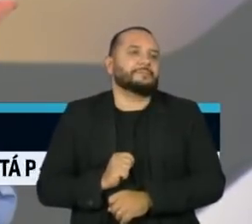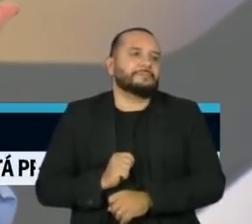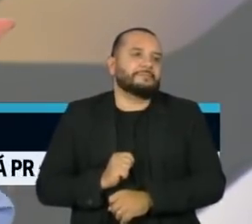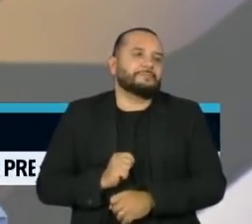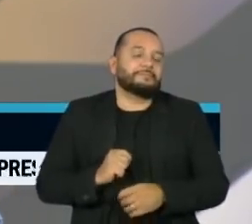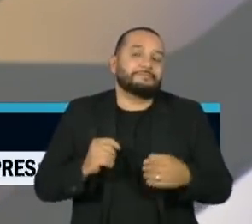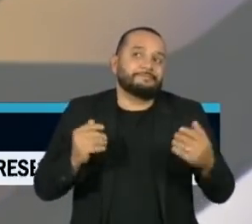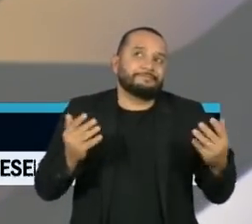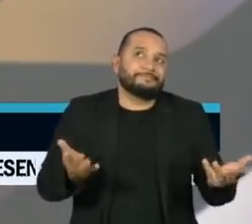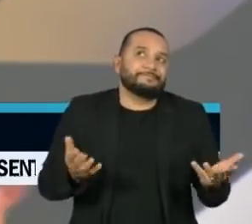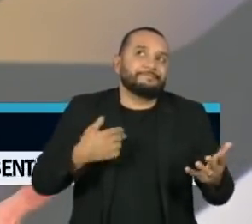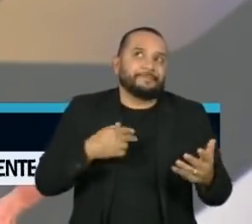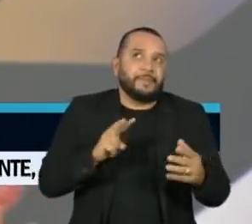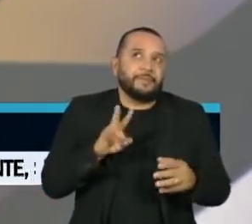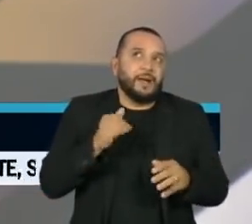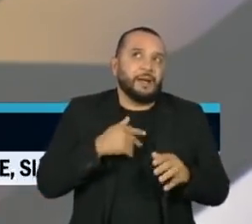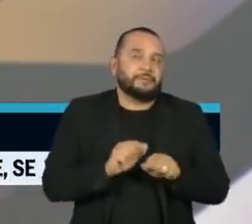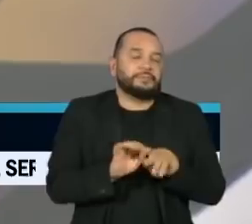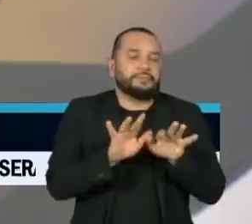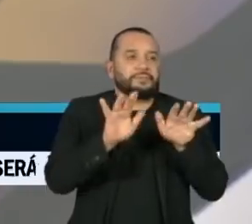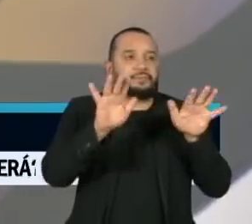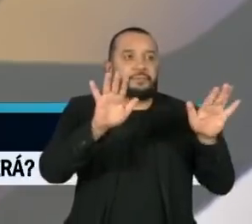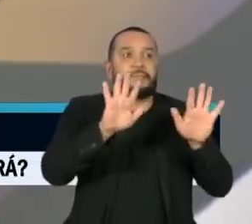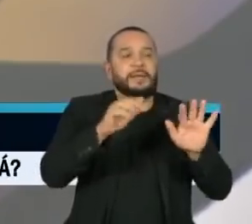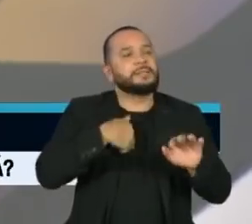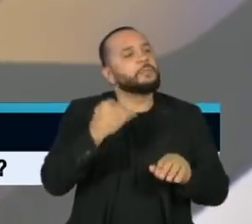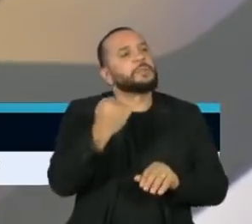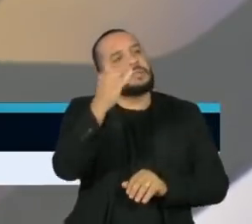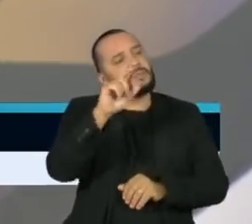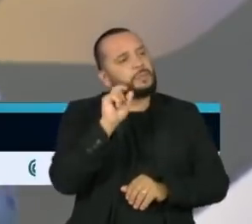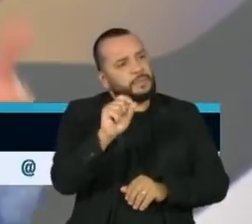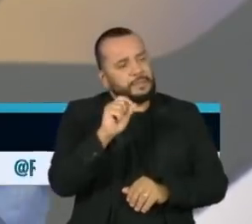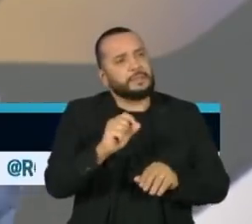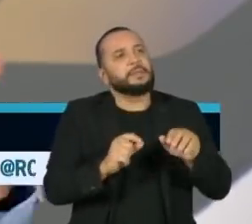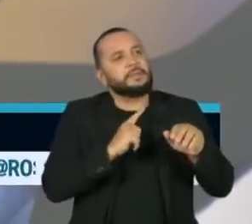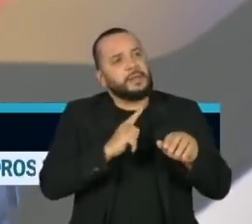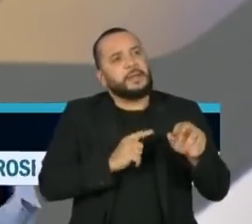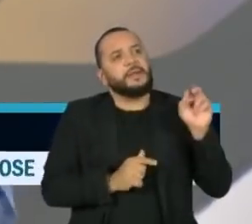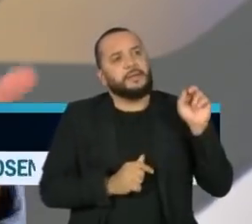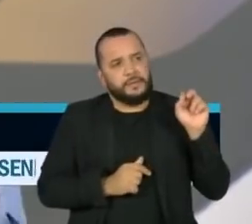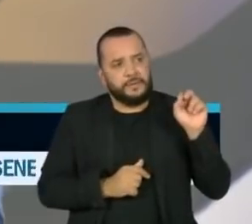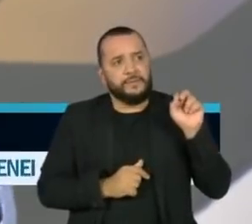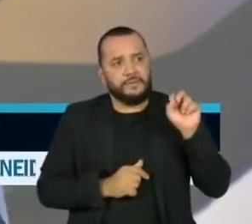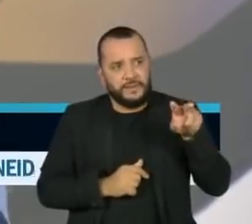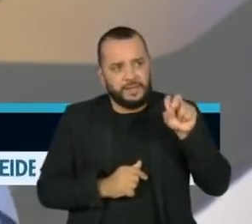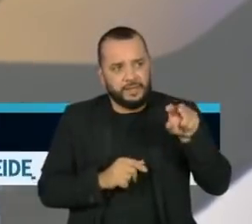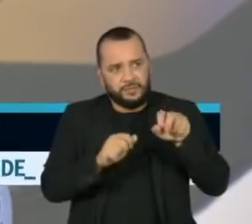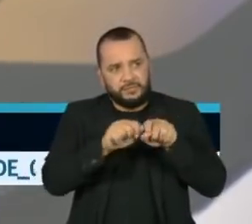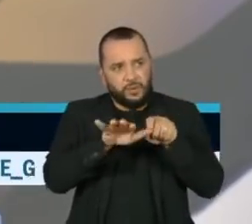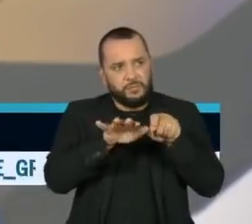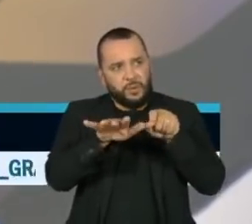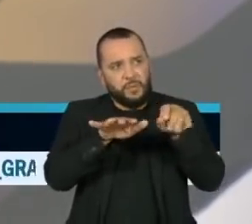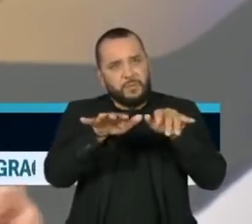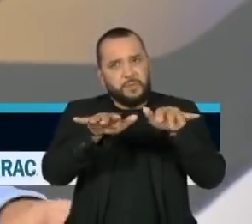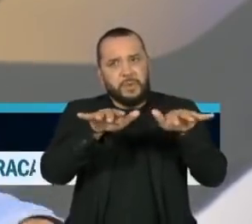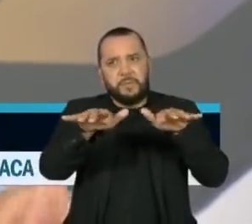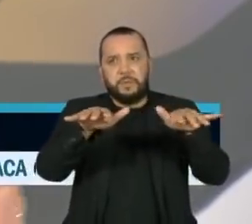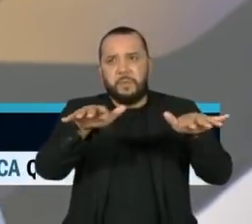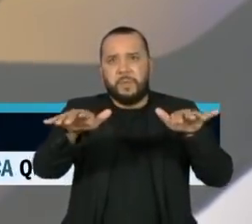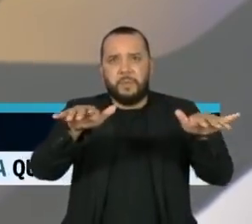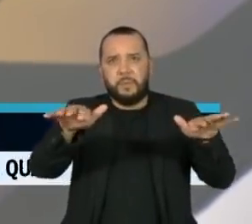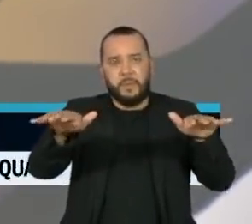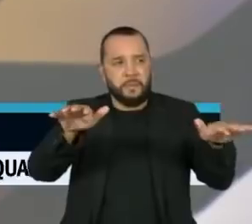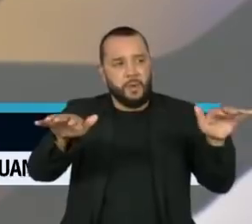diferença disso? Quer dizer, qual que é a importância disso? É que tendo o vírus replicando,